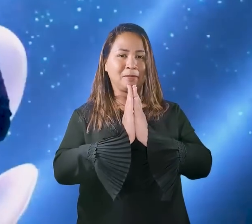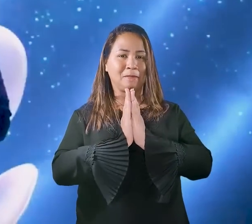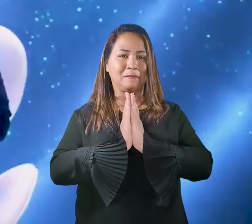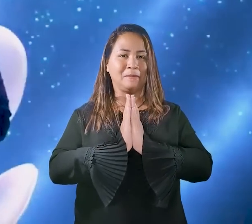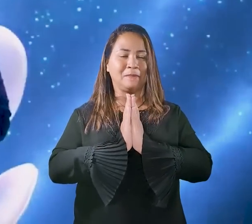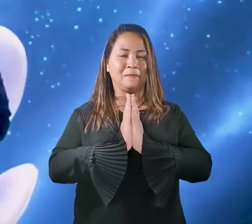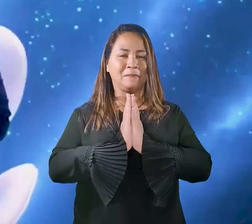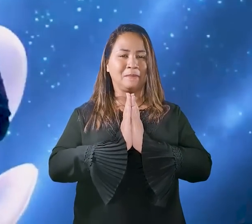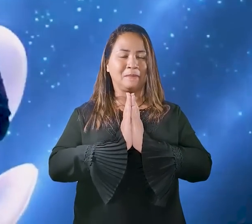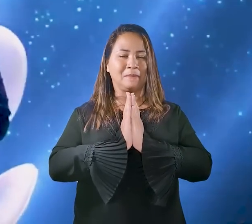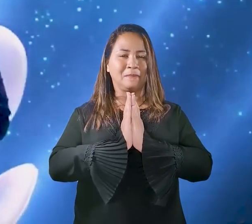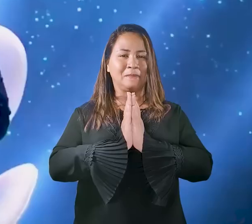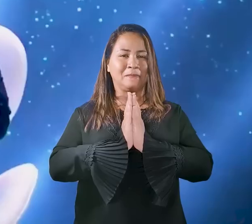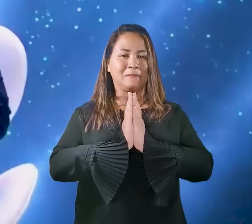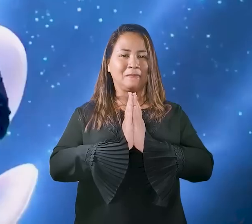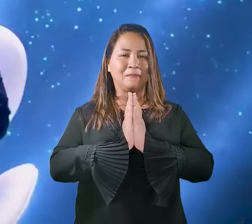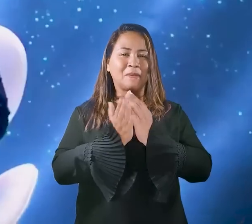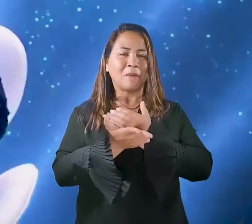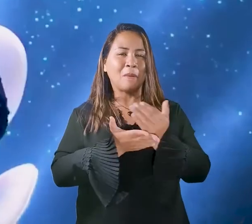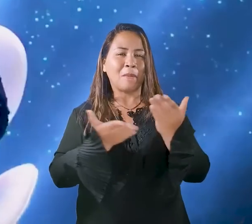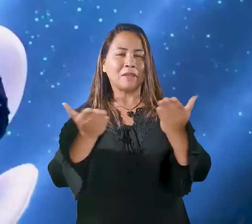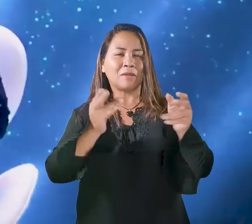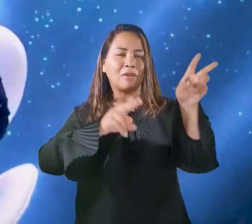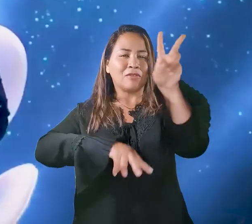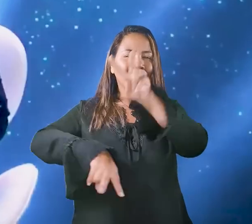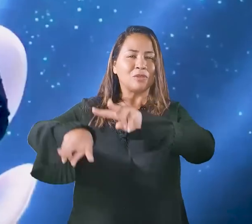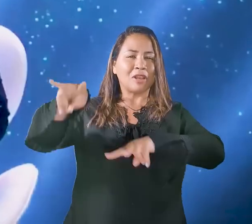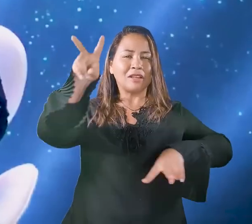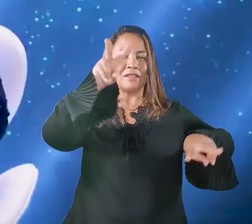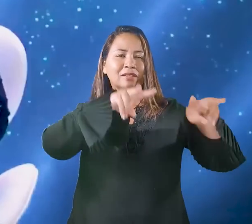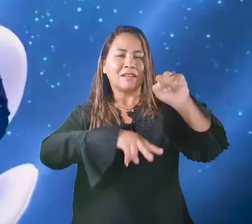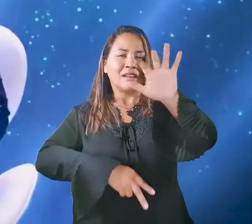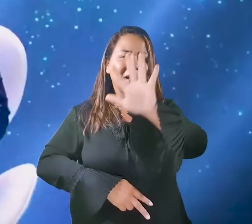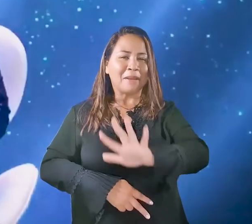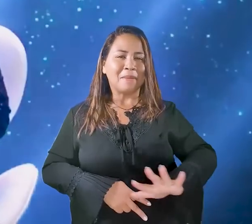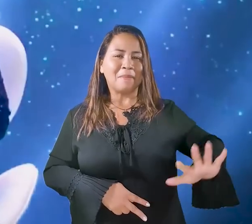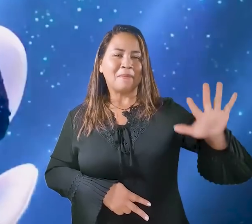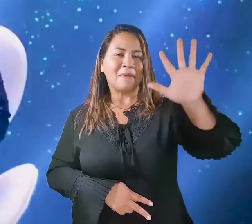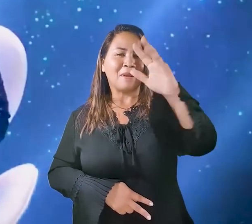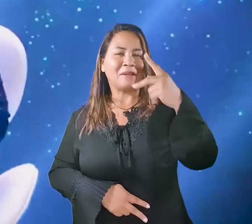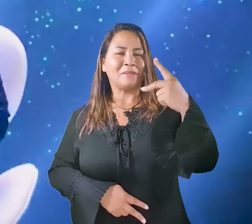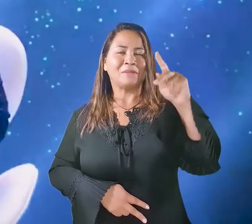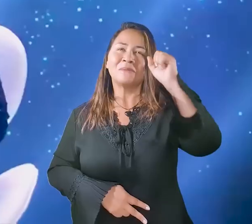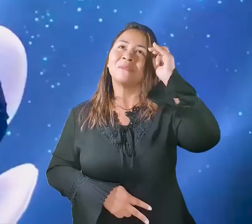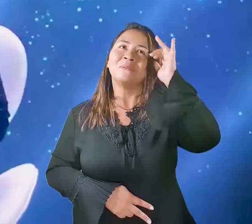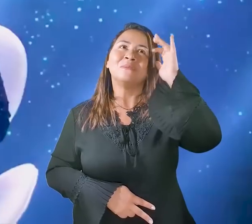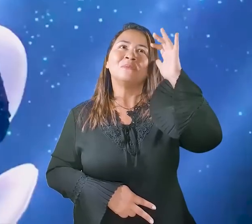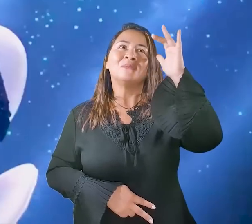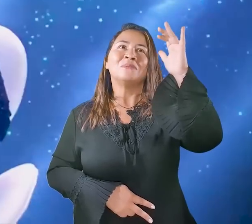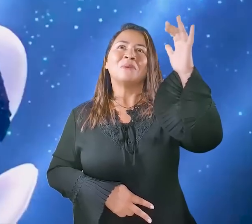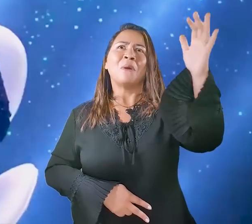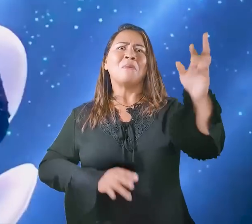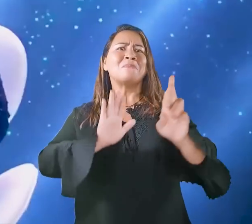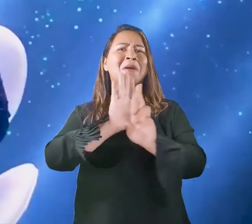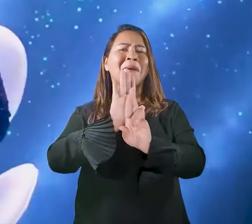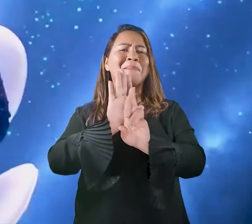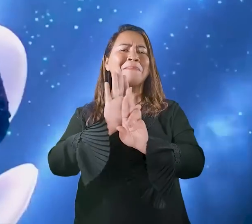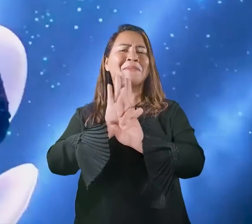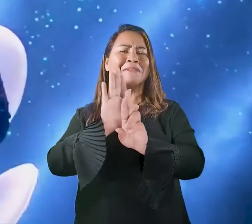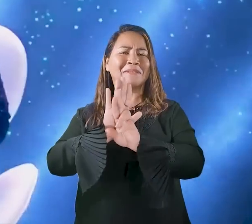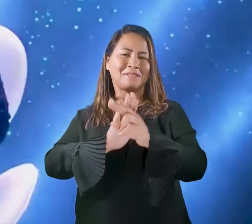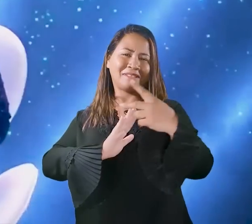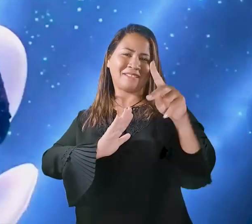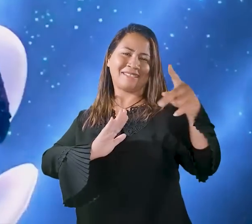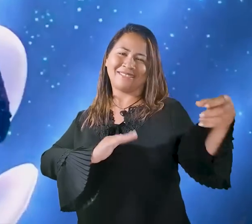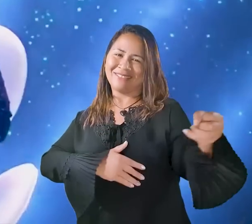Visualiza a imagem do teu sonho. A imagem que simboliza o dia de hoje. A imagem do teu novo eu. A imagem do teu eu